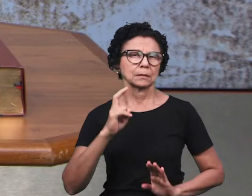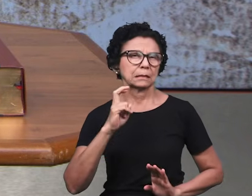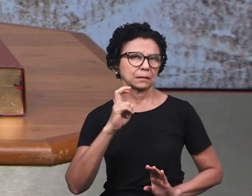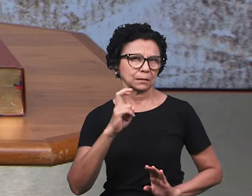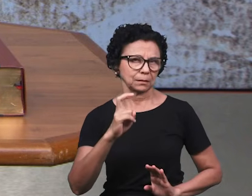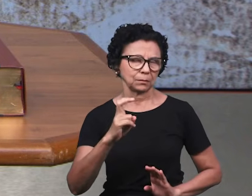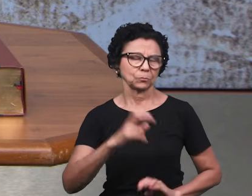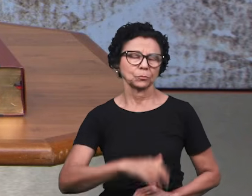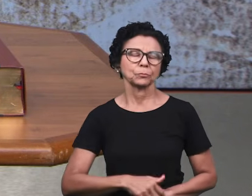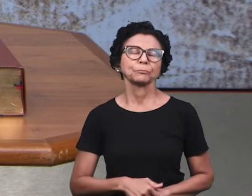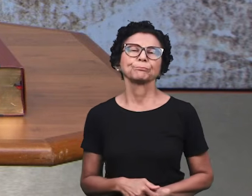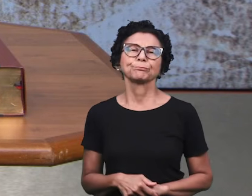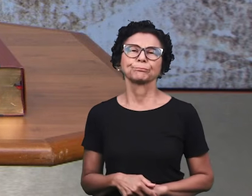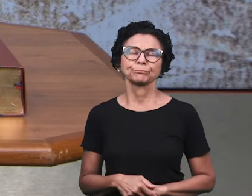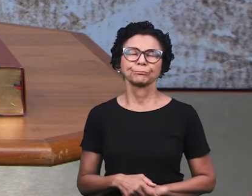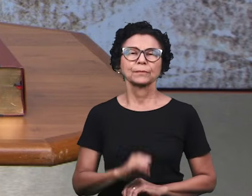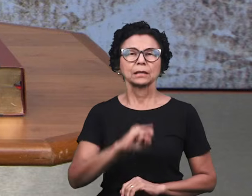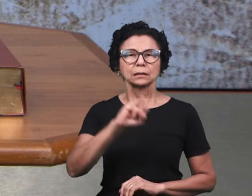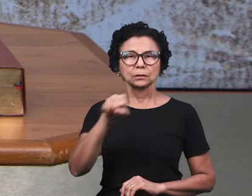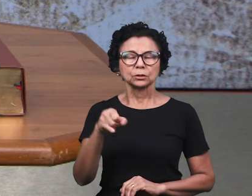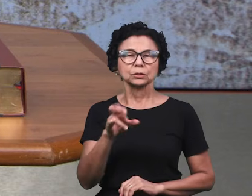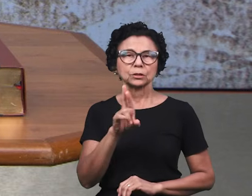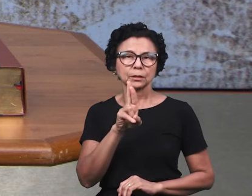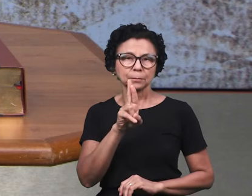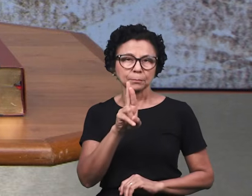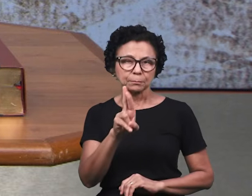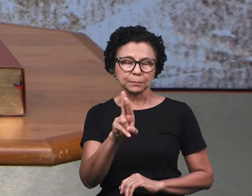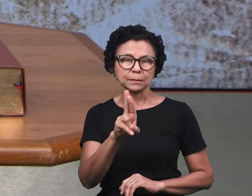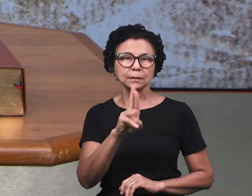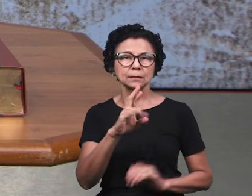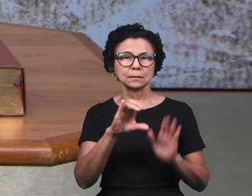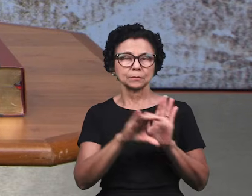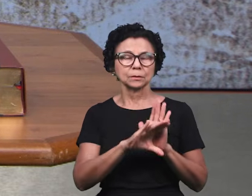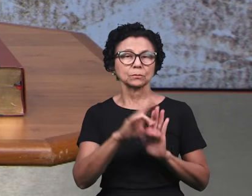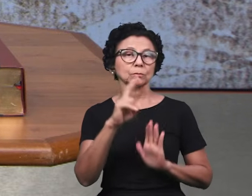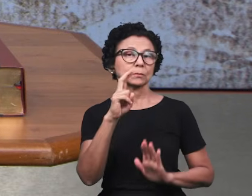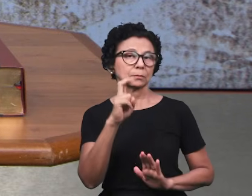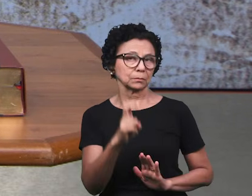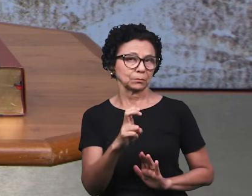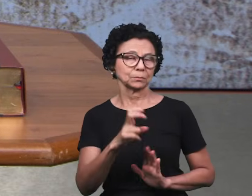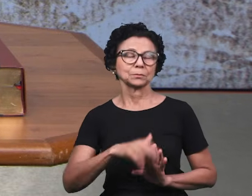5. Jeremias, capítulo 5.